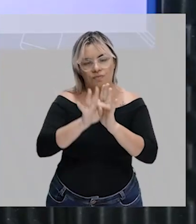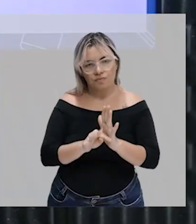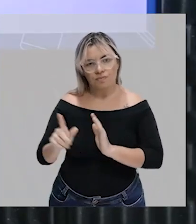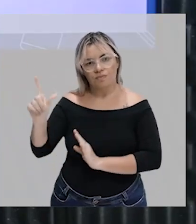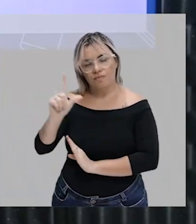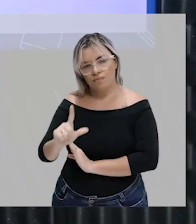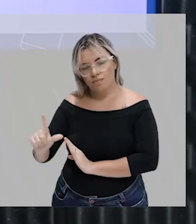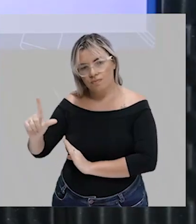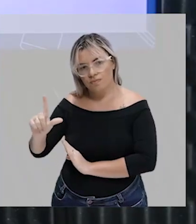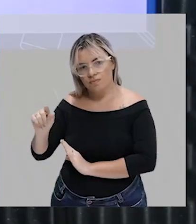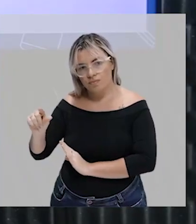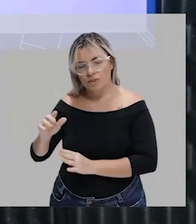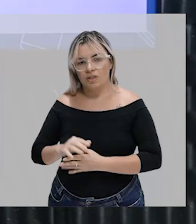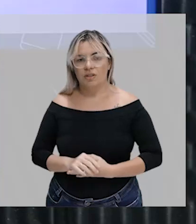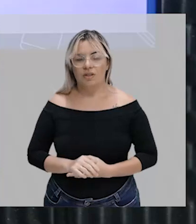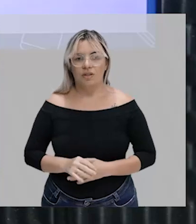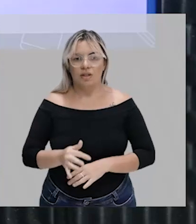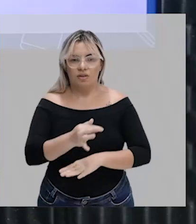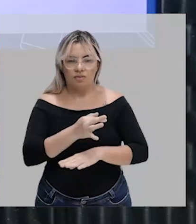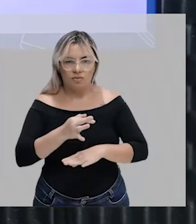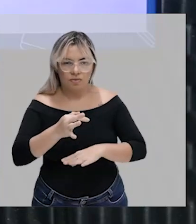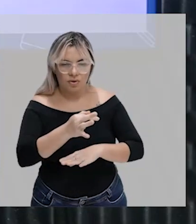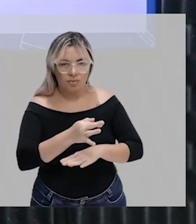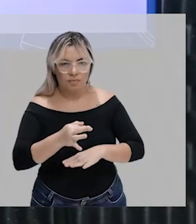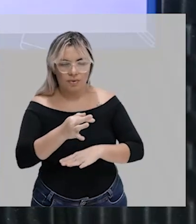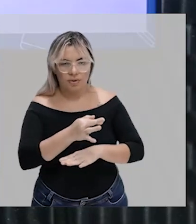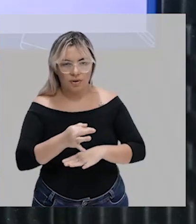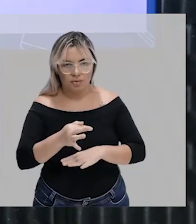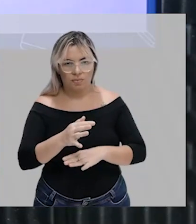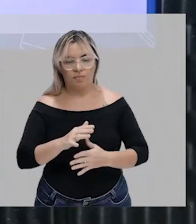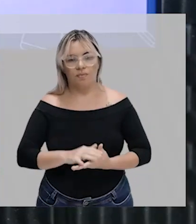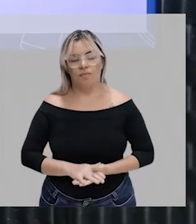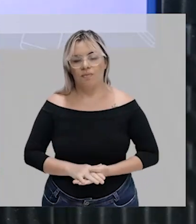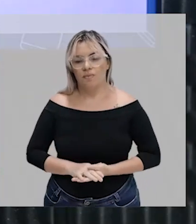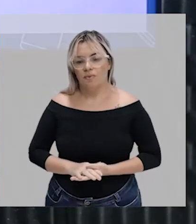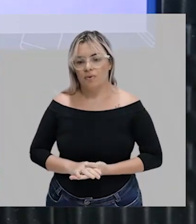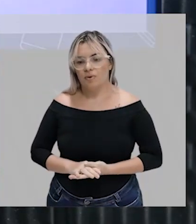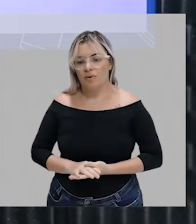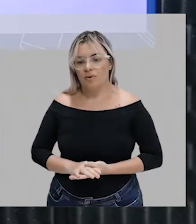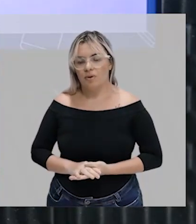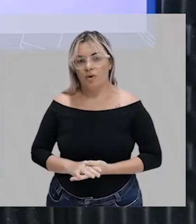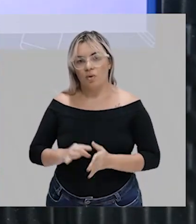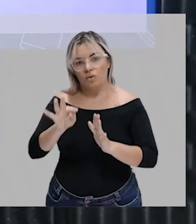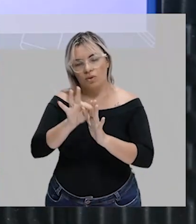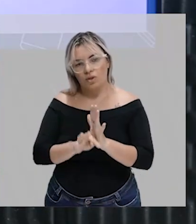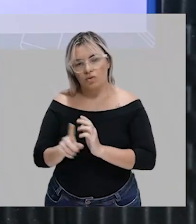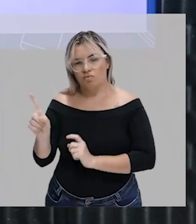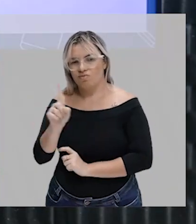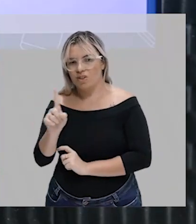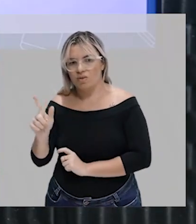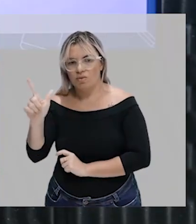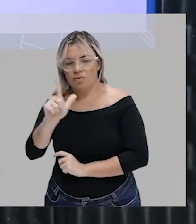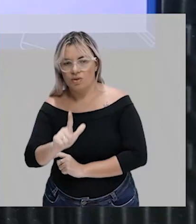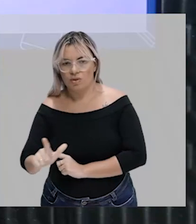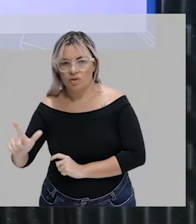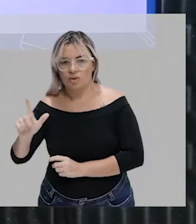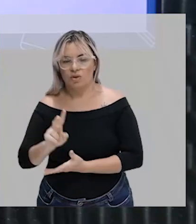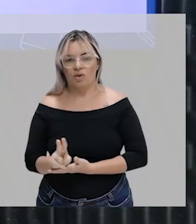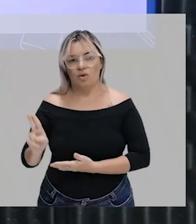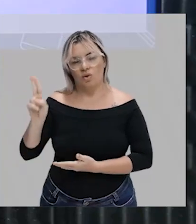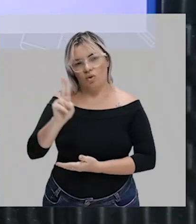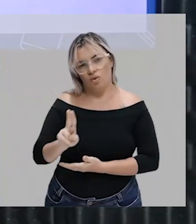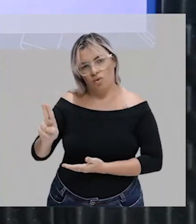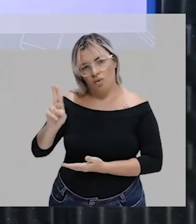por si só, ele é mais formal. Muitas das vezes ele é mais formal. Um texto não literário, ele é um texto que ele usa termos